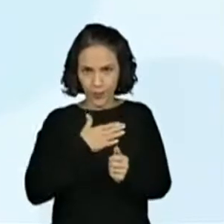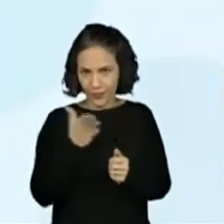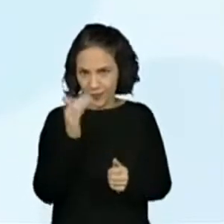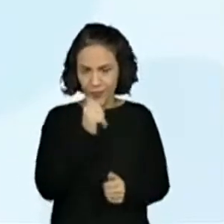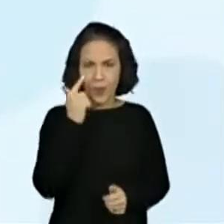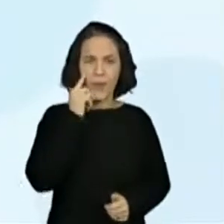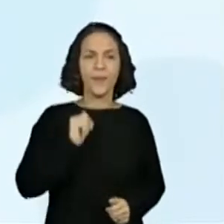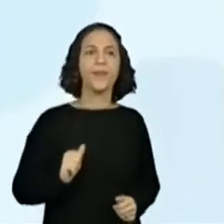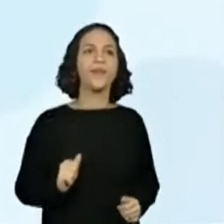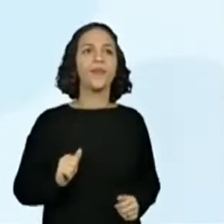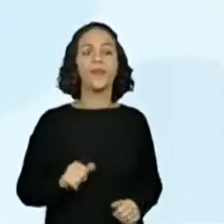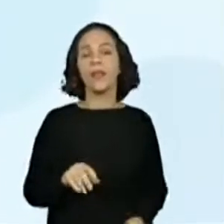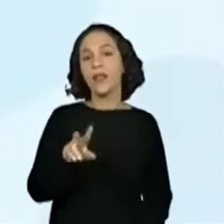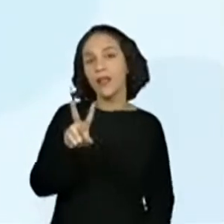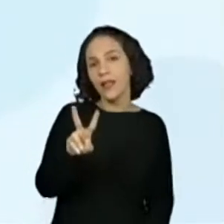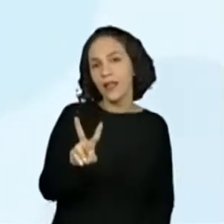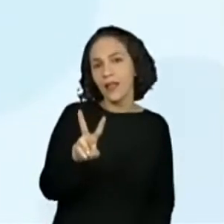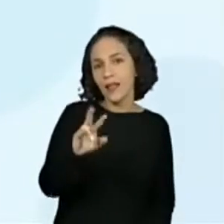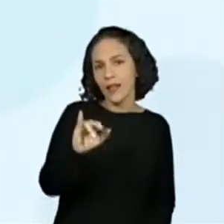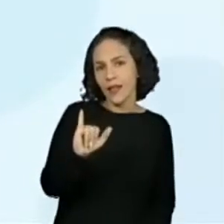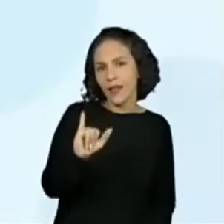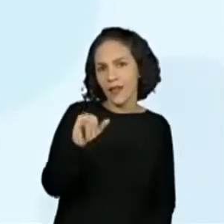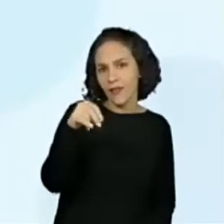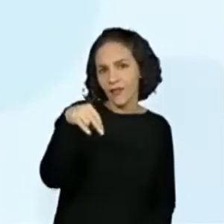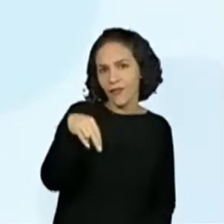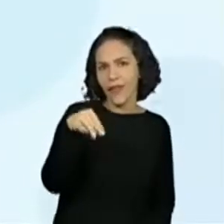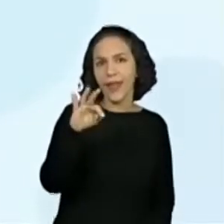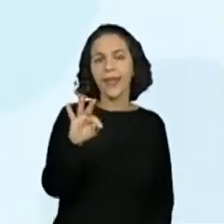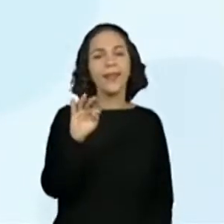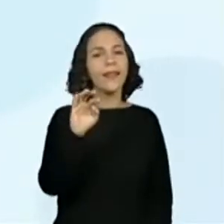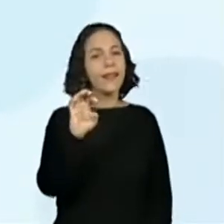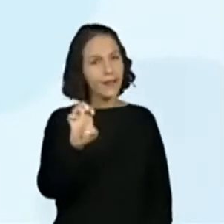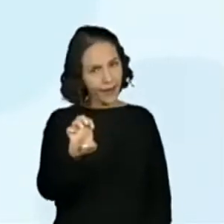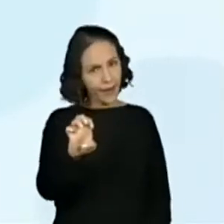lá? 20 e